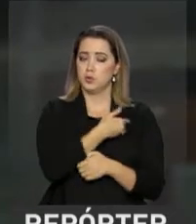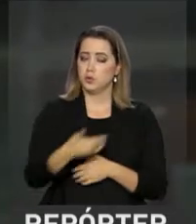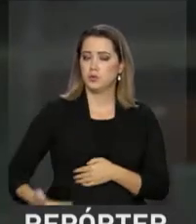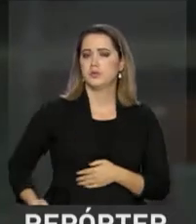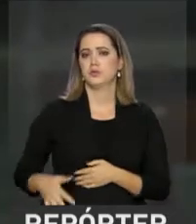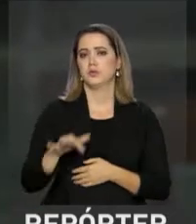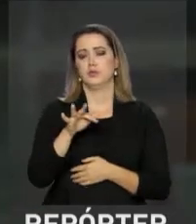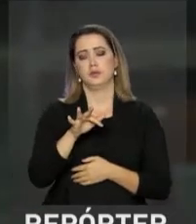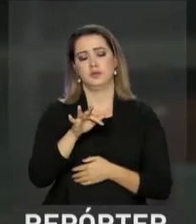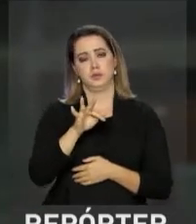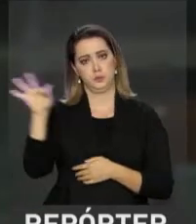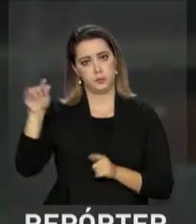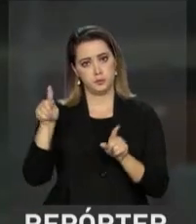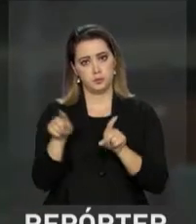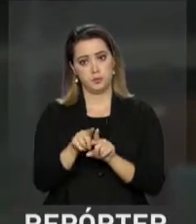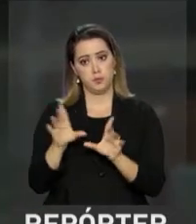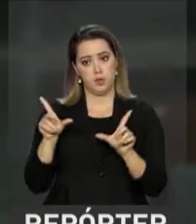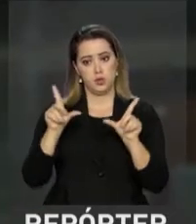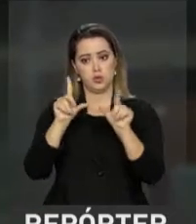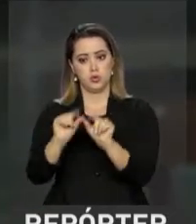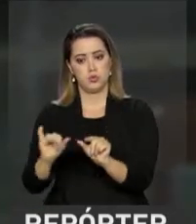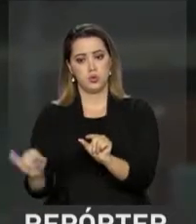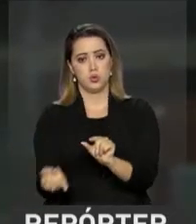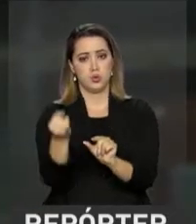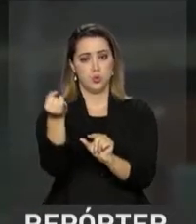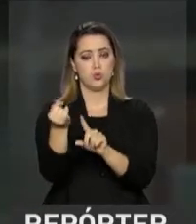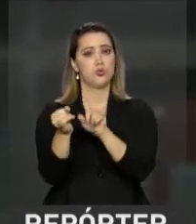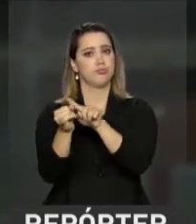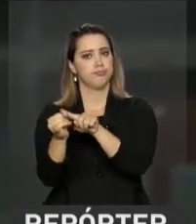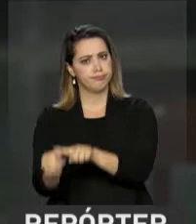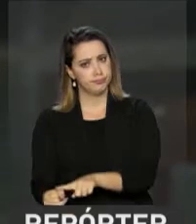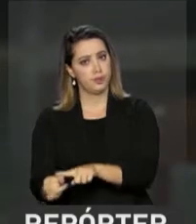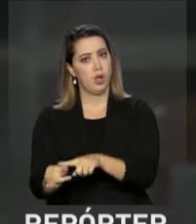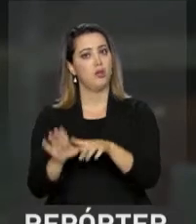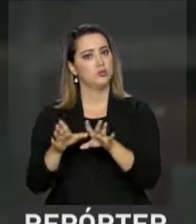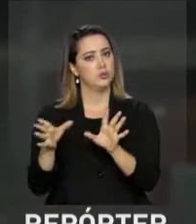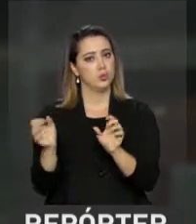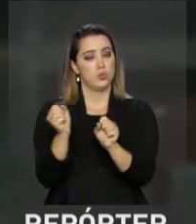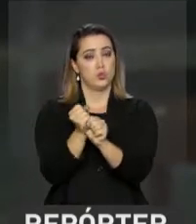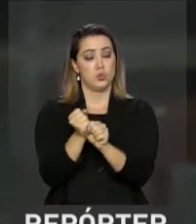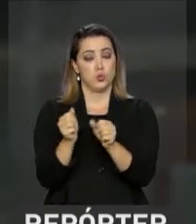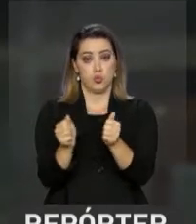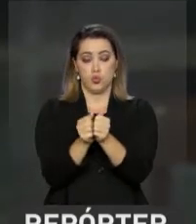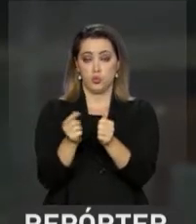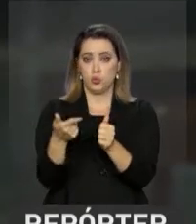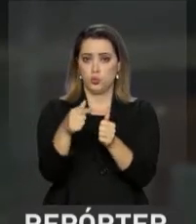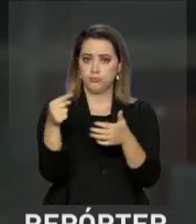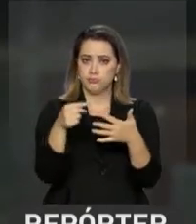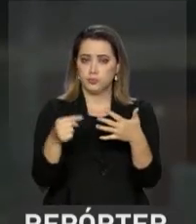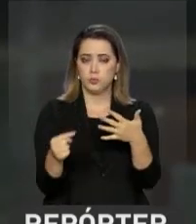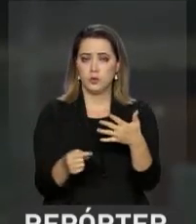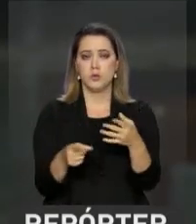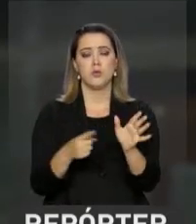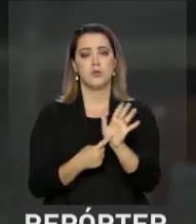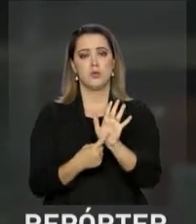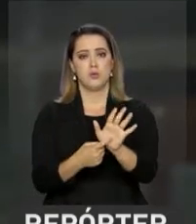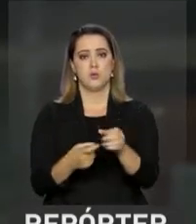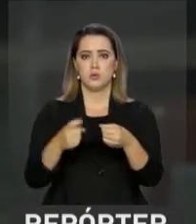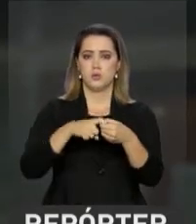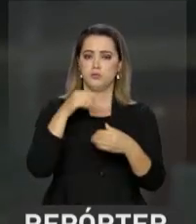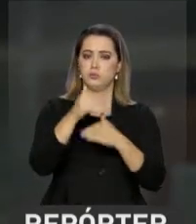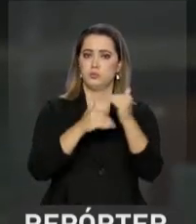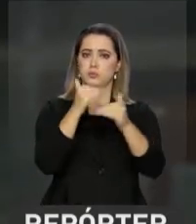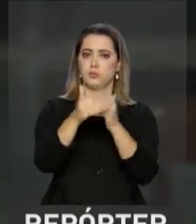ela disse que a queda dos juros se chama a vários outros indicadores divulgados recentemente que confirmam a retomada do crescimento